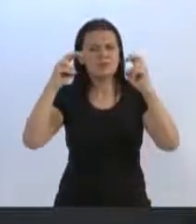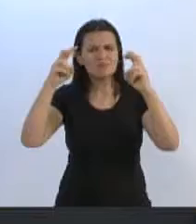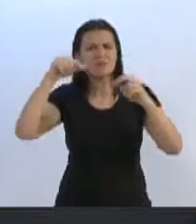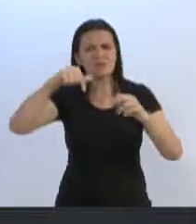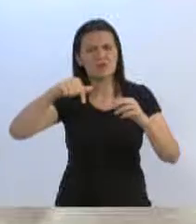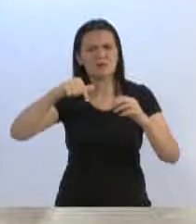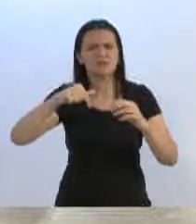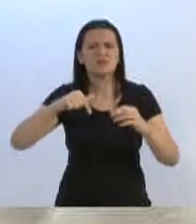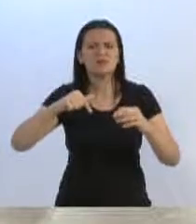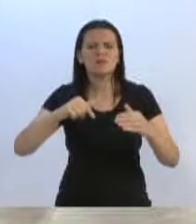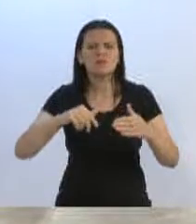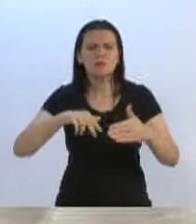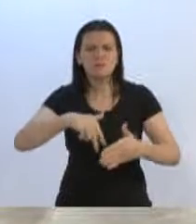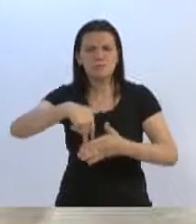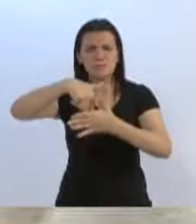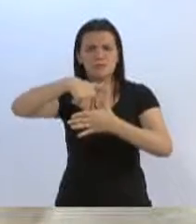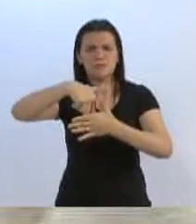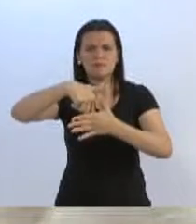tribuna.